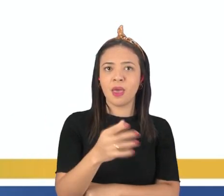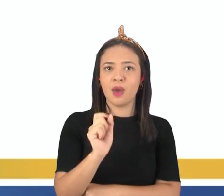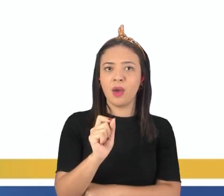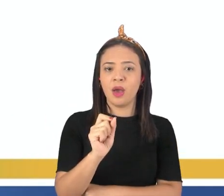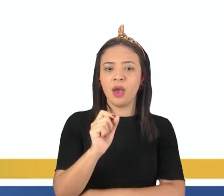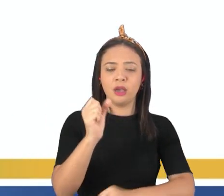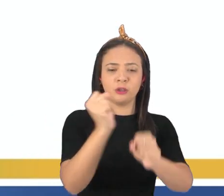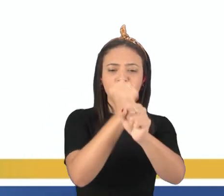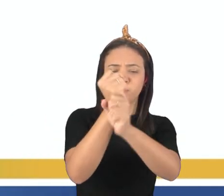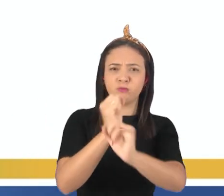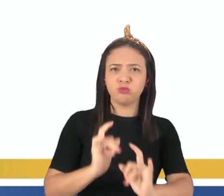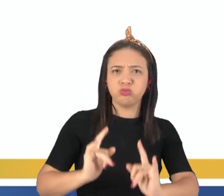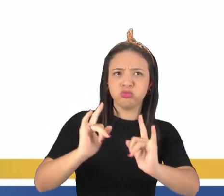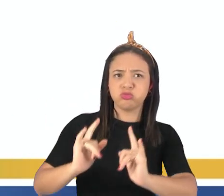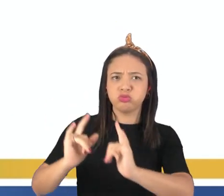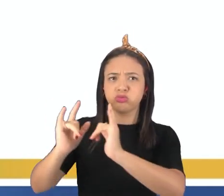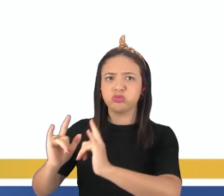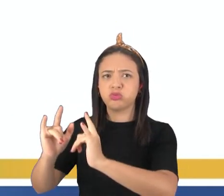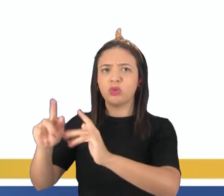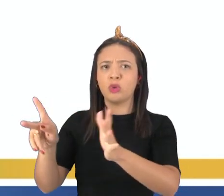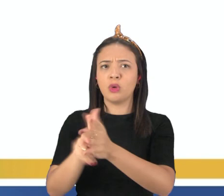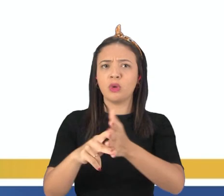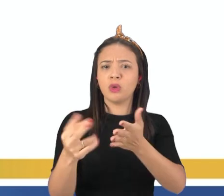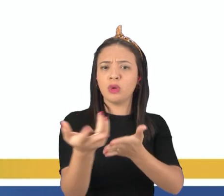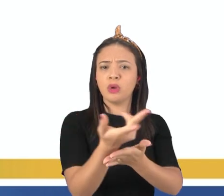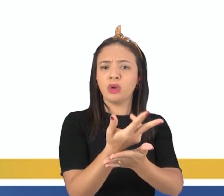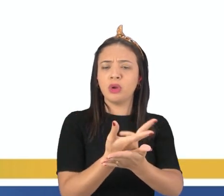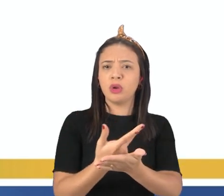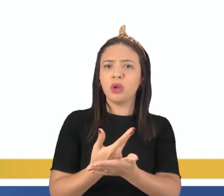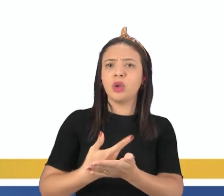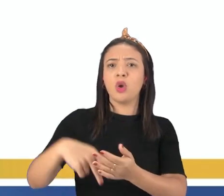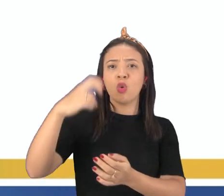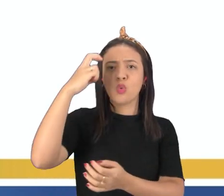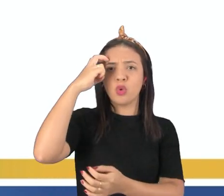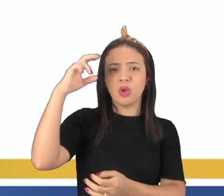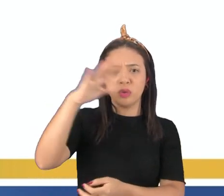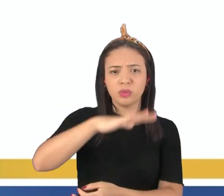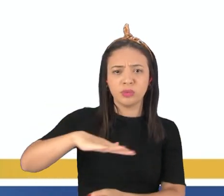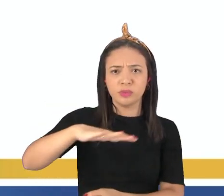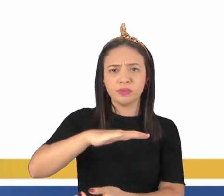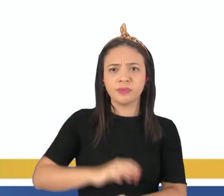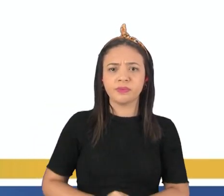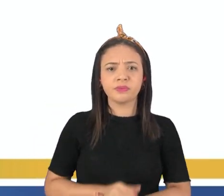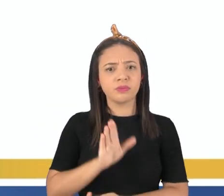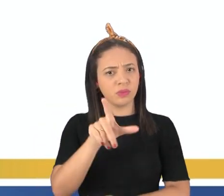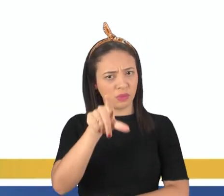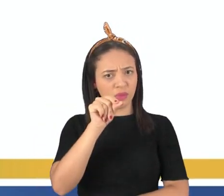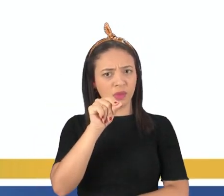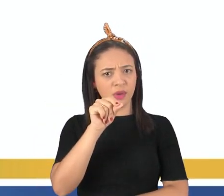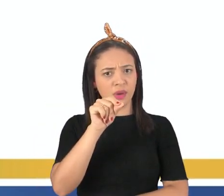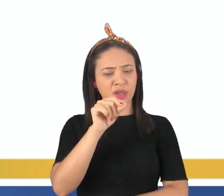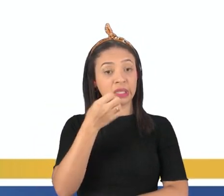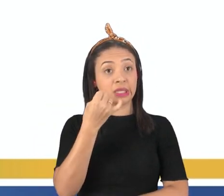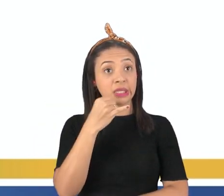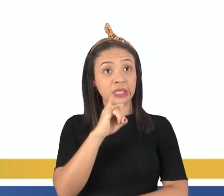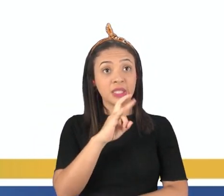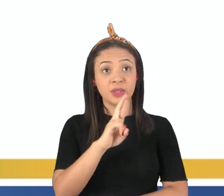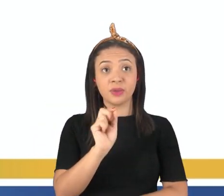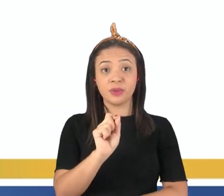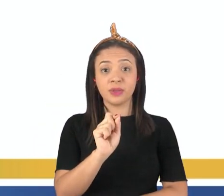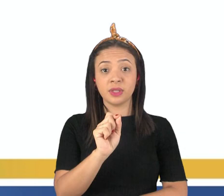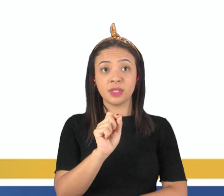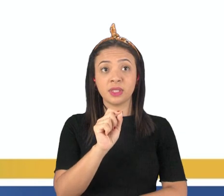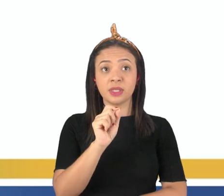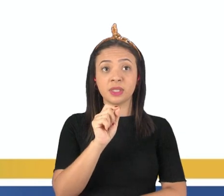feições arquitetônicas do patrimônio artístico-cultural local. E aí, você fez sua escolha. Se você disse que a